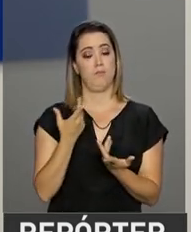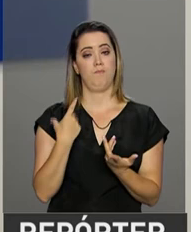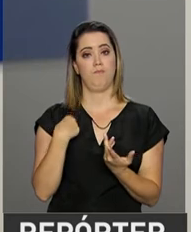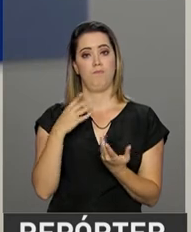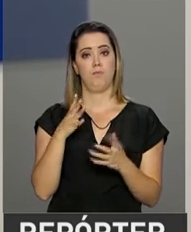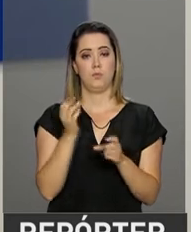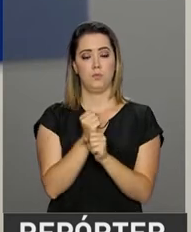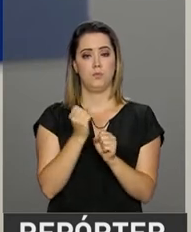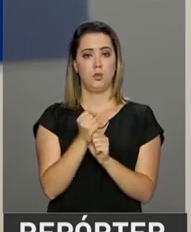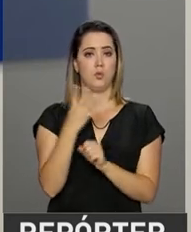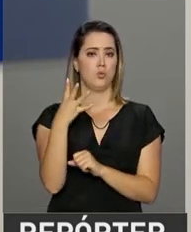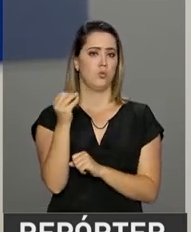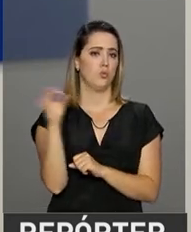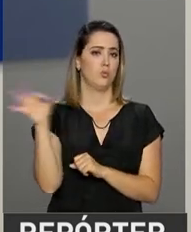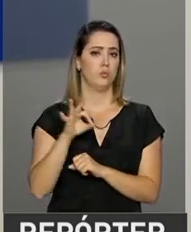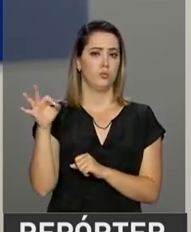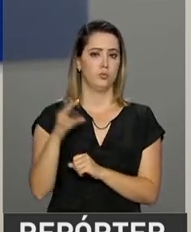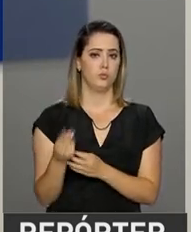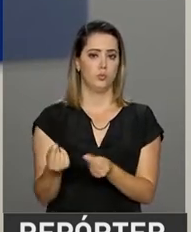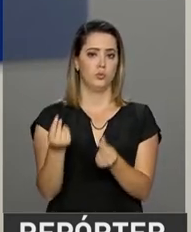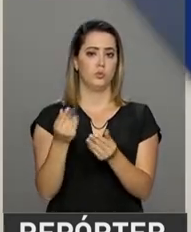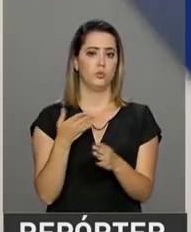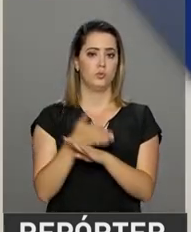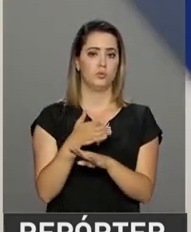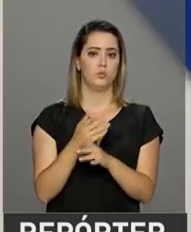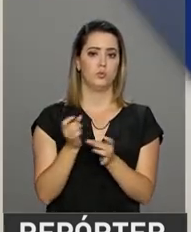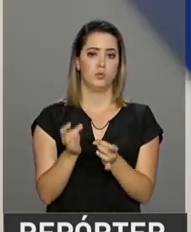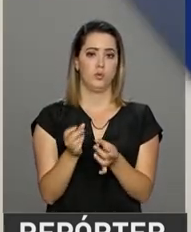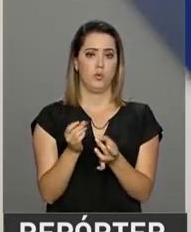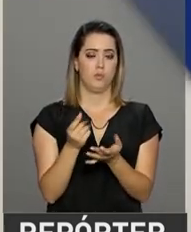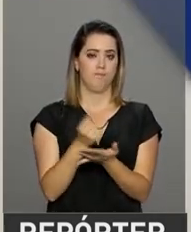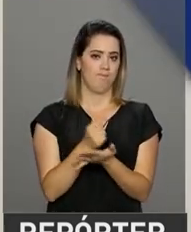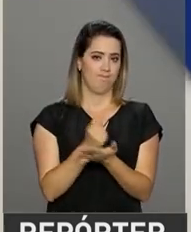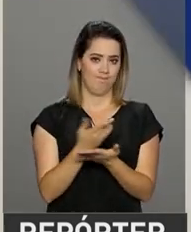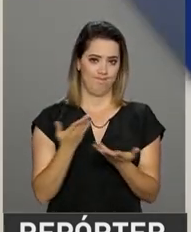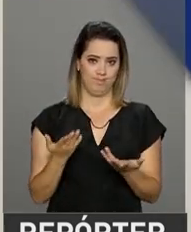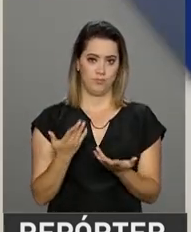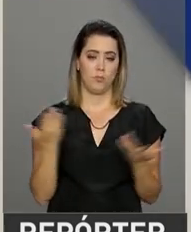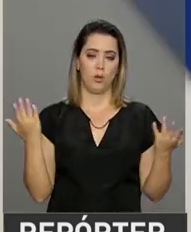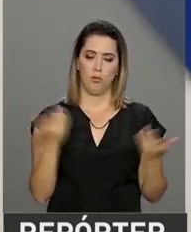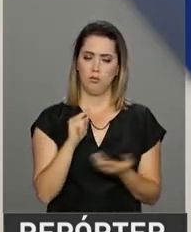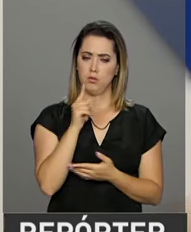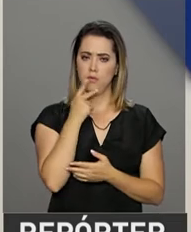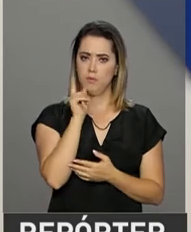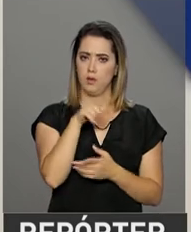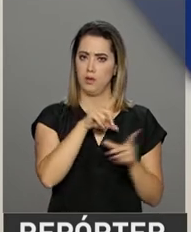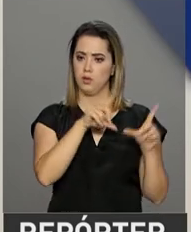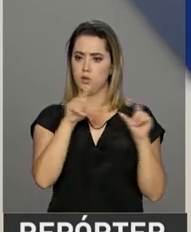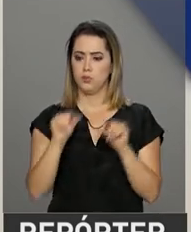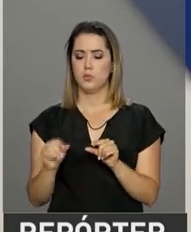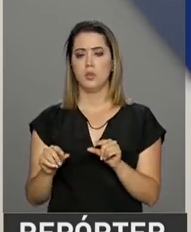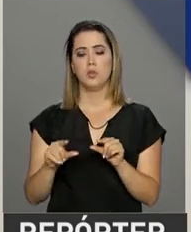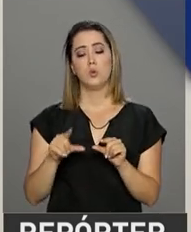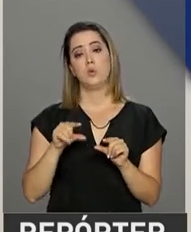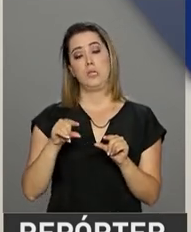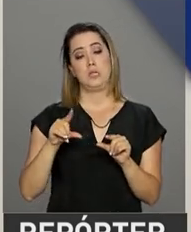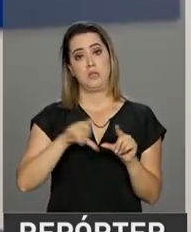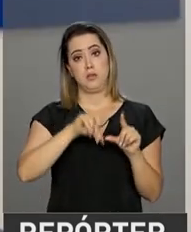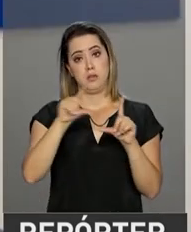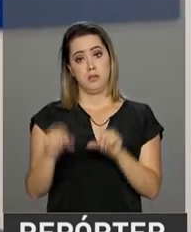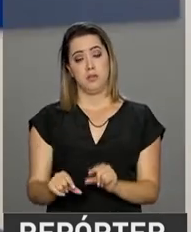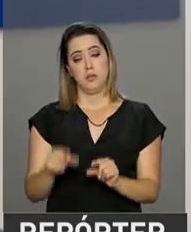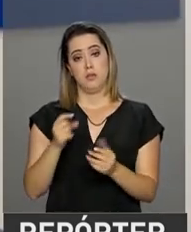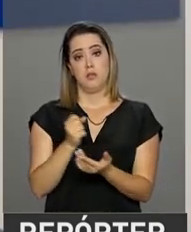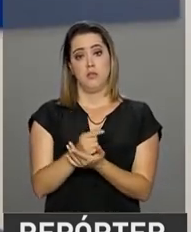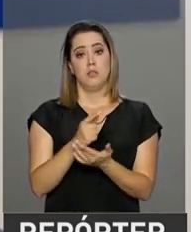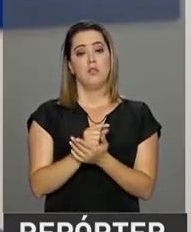cerca de 40% desses recursos chegaram no varejo. Para o economista, o ciclo de queda nas vendas do varejo está perto do fim e